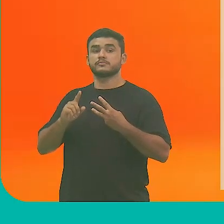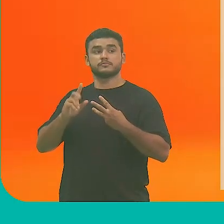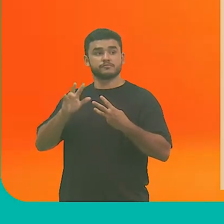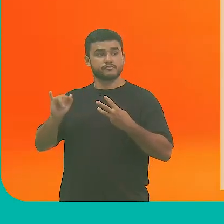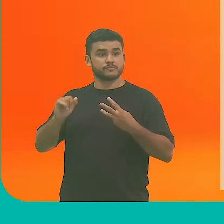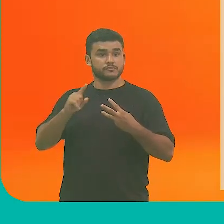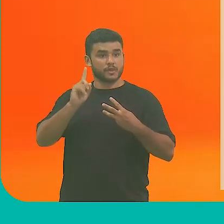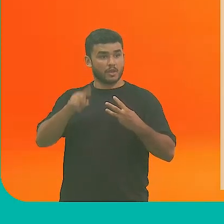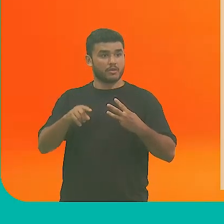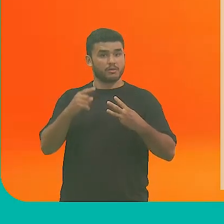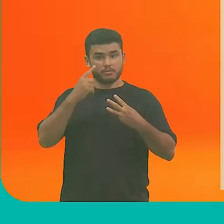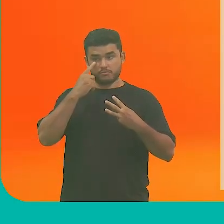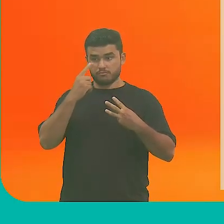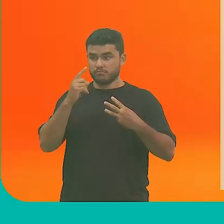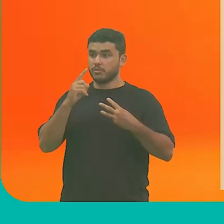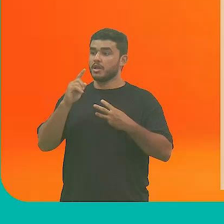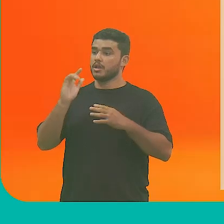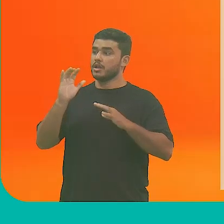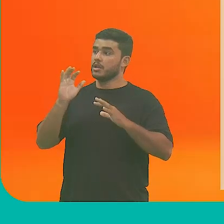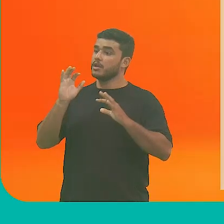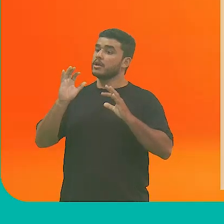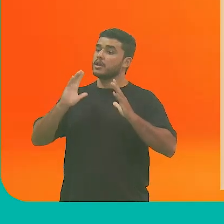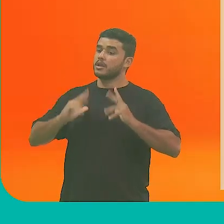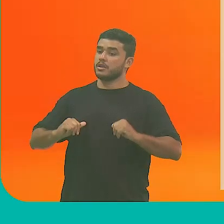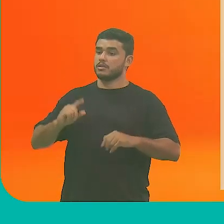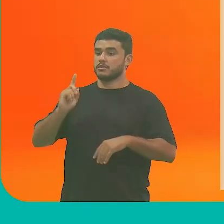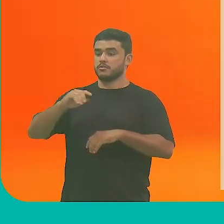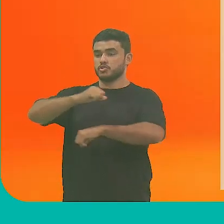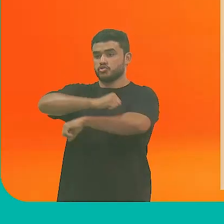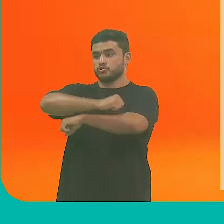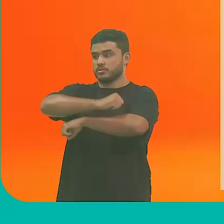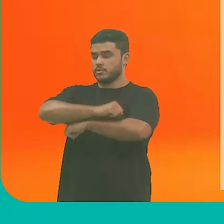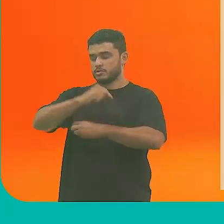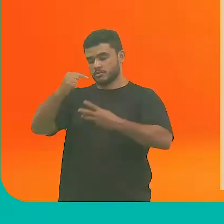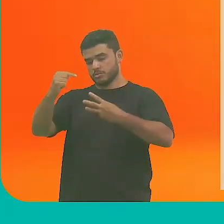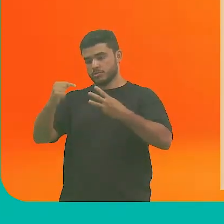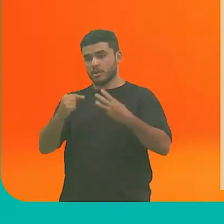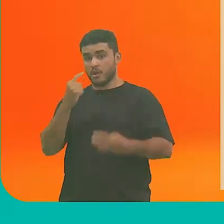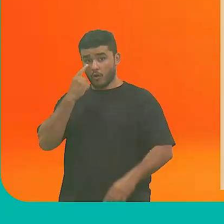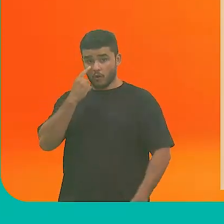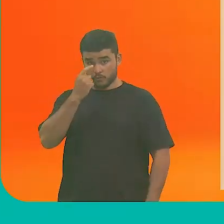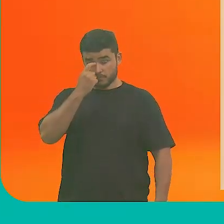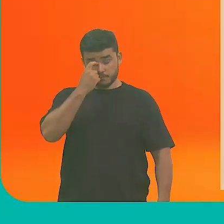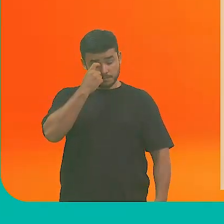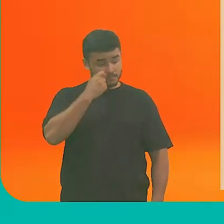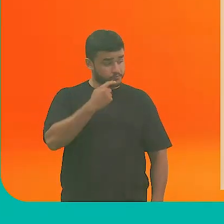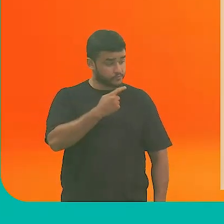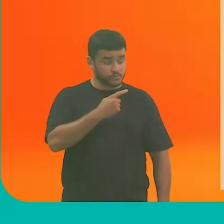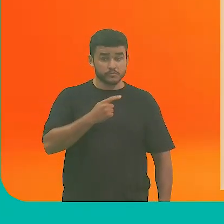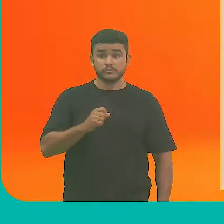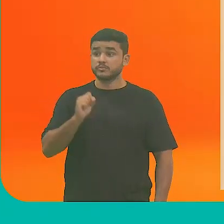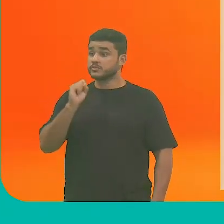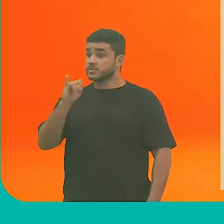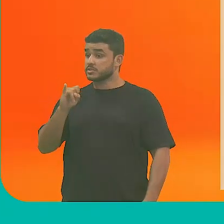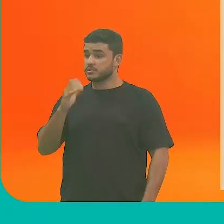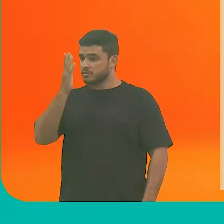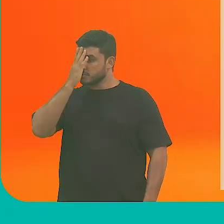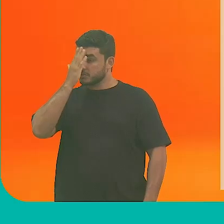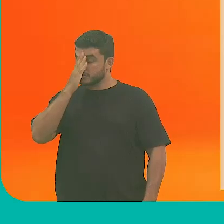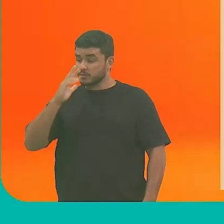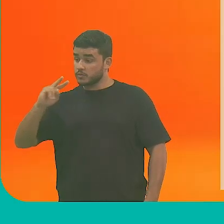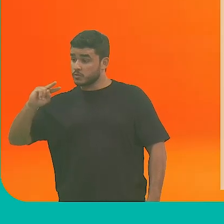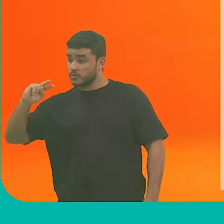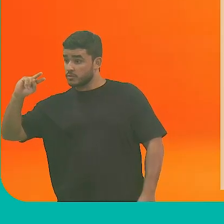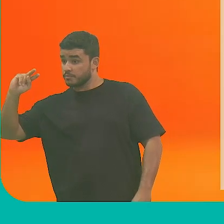proporcional, significa quando duas grandezas são diretamente proporcionais, quando uma dobra, a